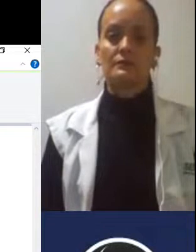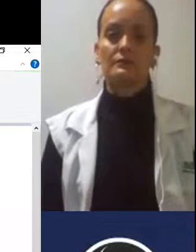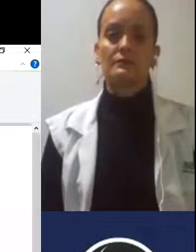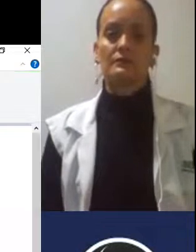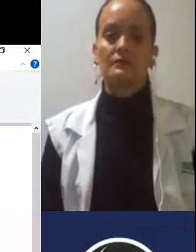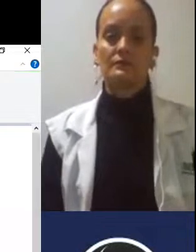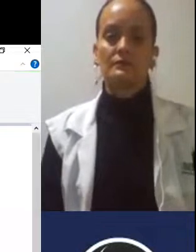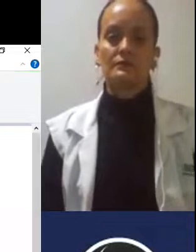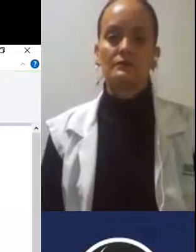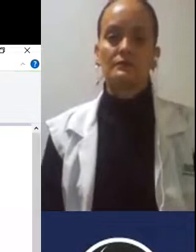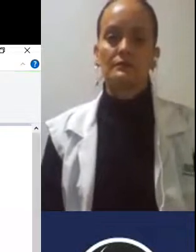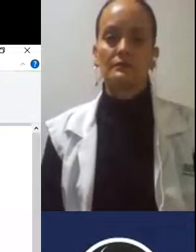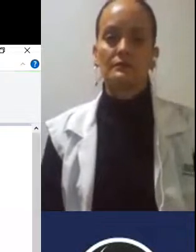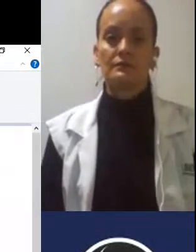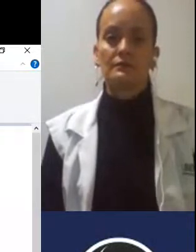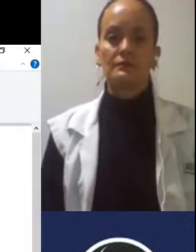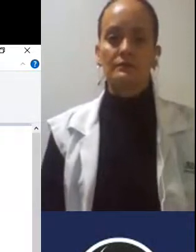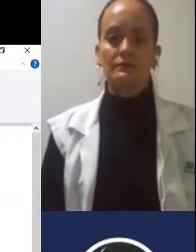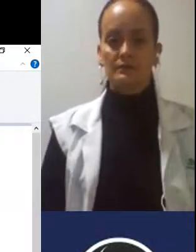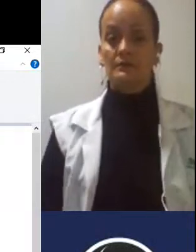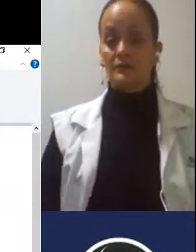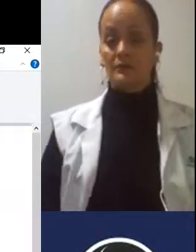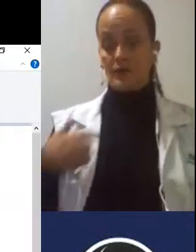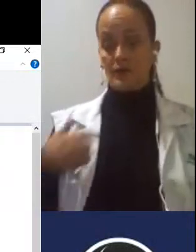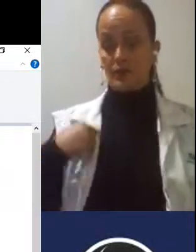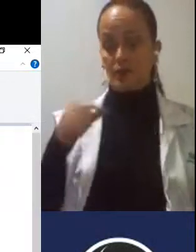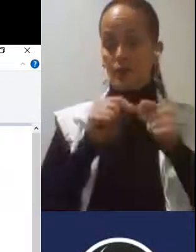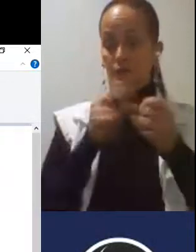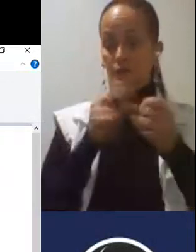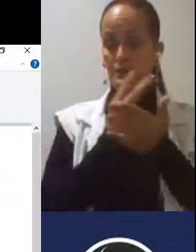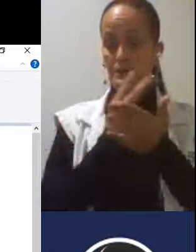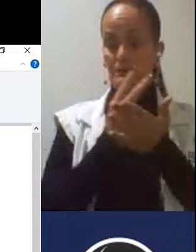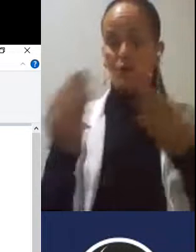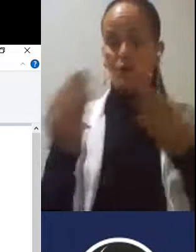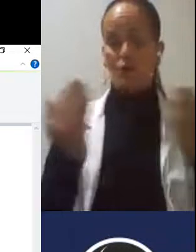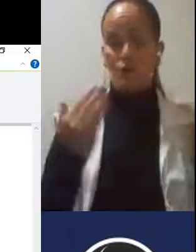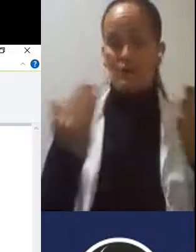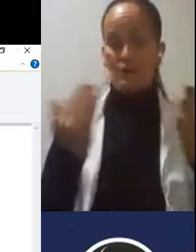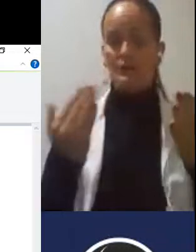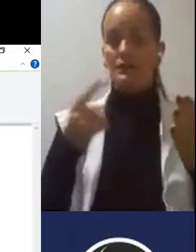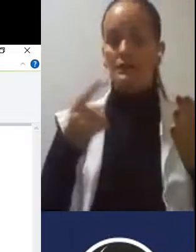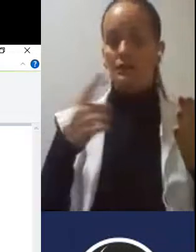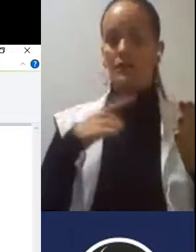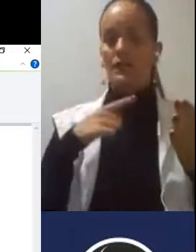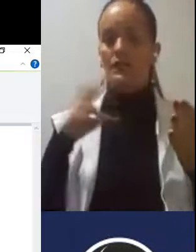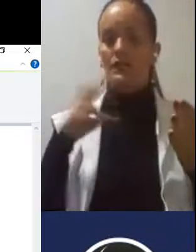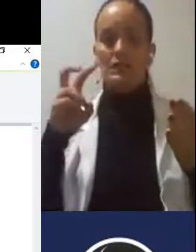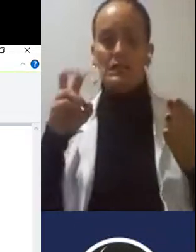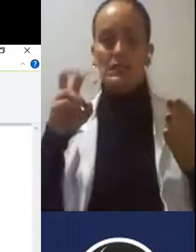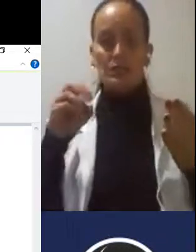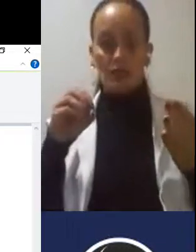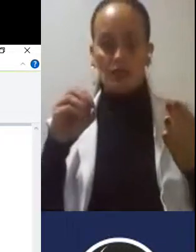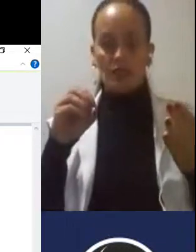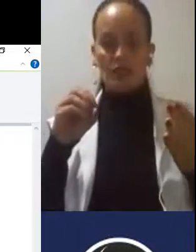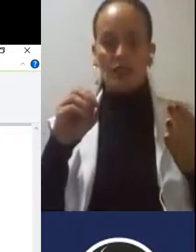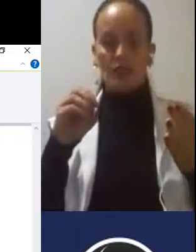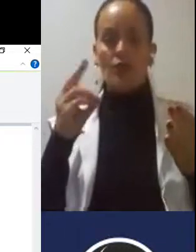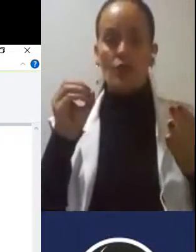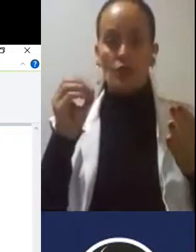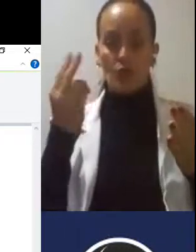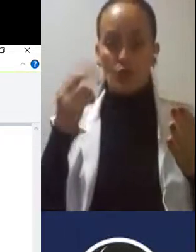Então, vou fazer essa mesma análise aqui, mas para uma resistência de 50 ohms. Como é que eu vou fazer aqui? Então, a corrente, só